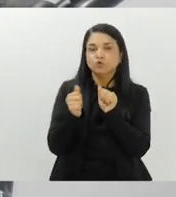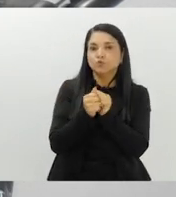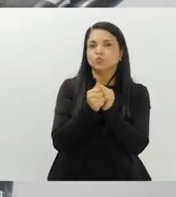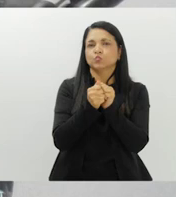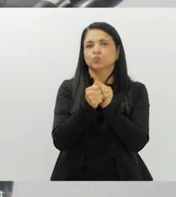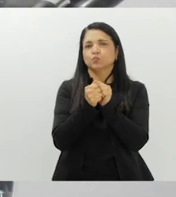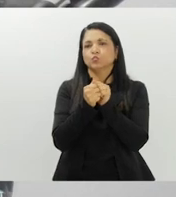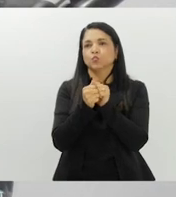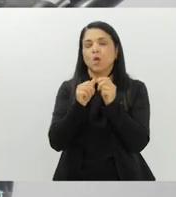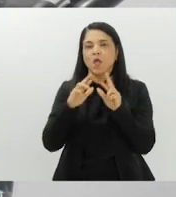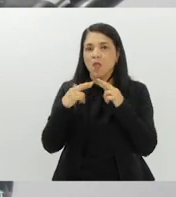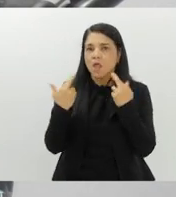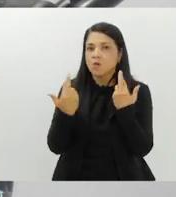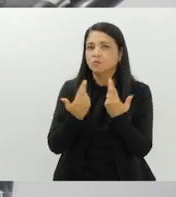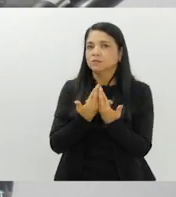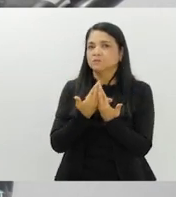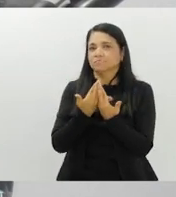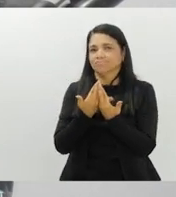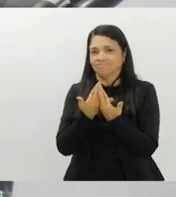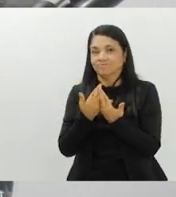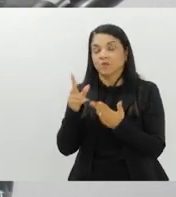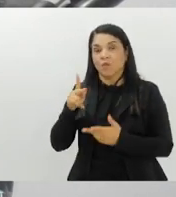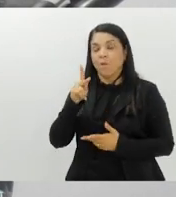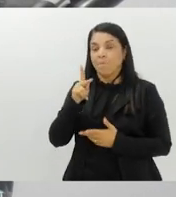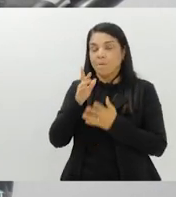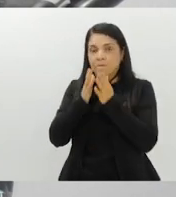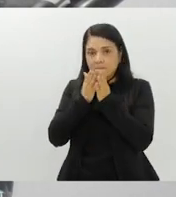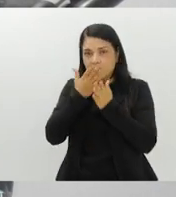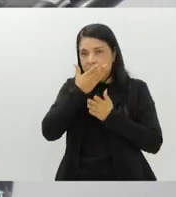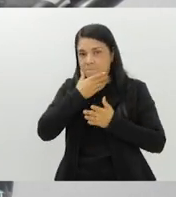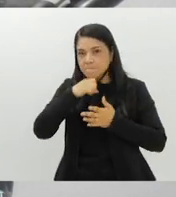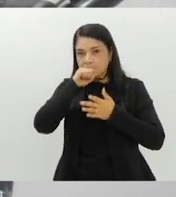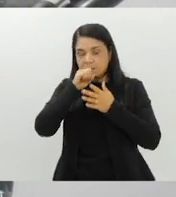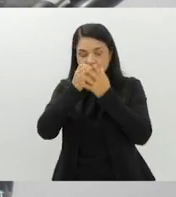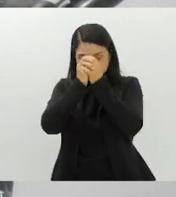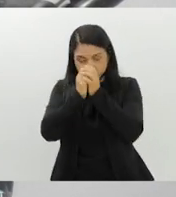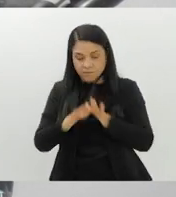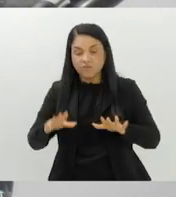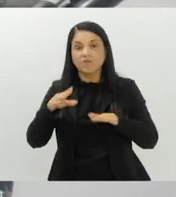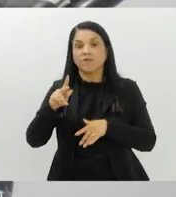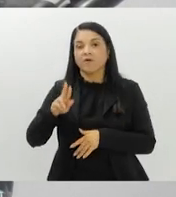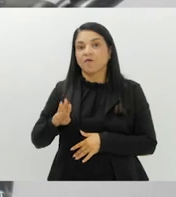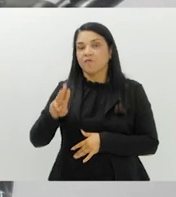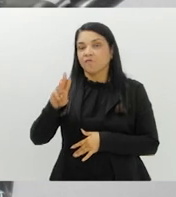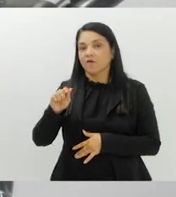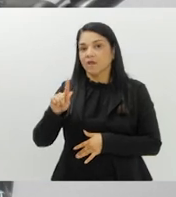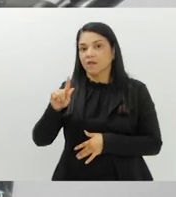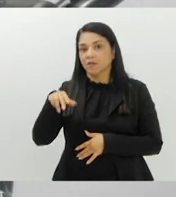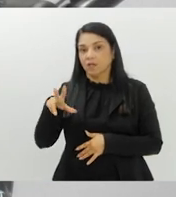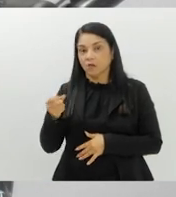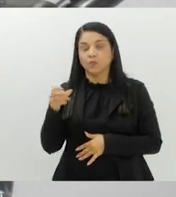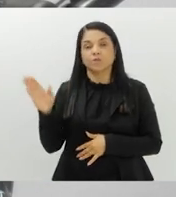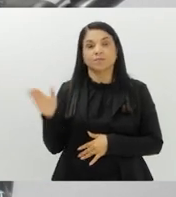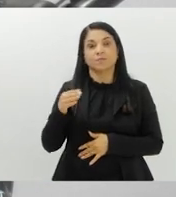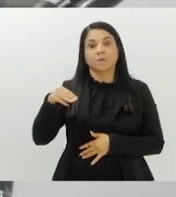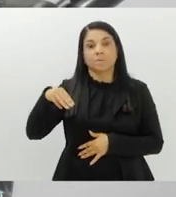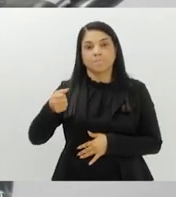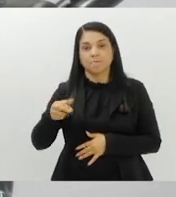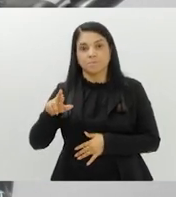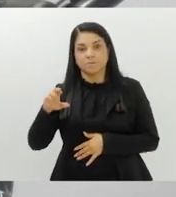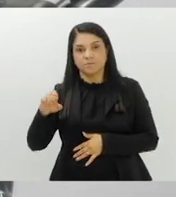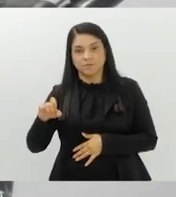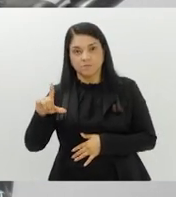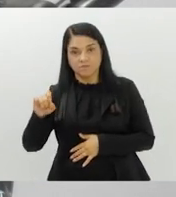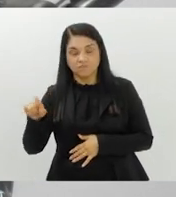então a gente se reunindo. Eu falei lá com o pai Vaguinho, o pai Marcelo, olha, a gente constrói um grupo e a gente se une